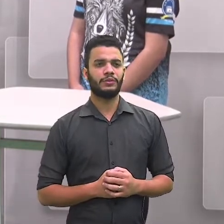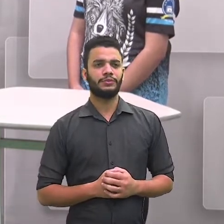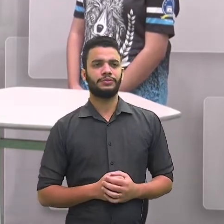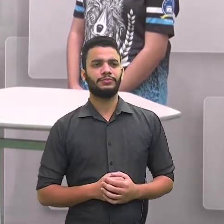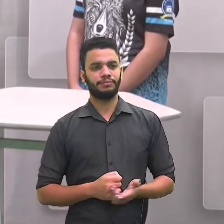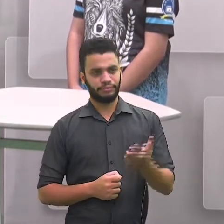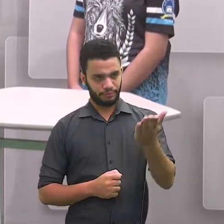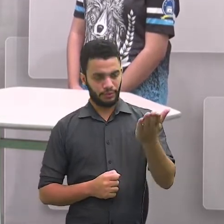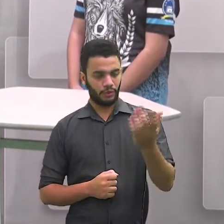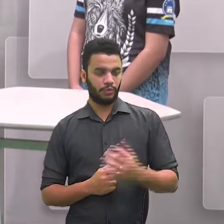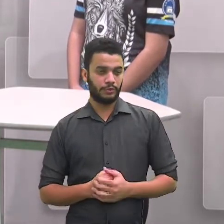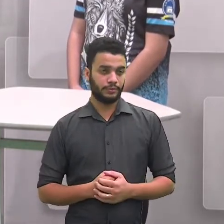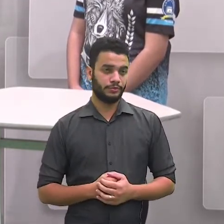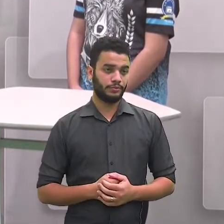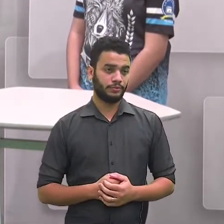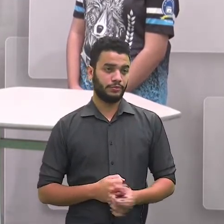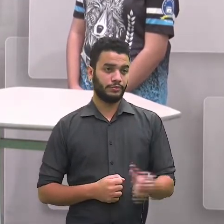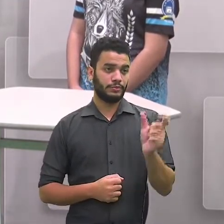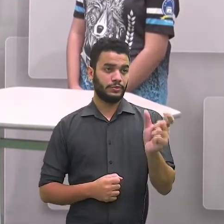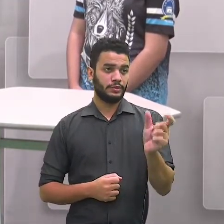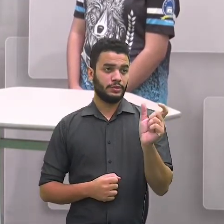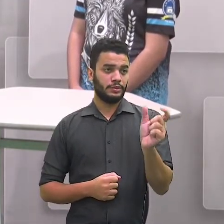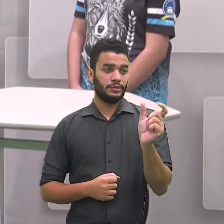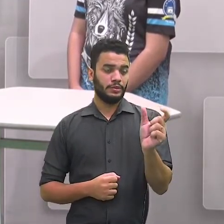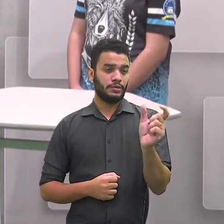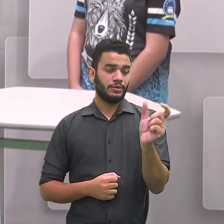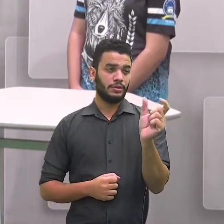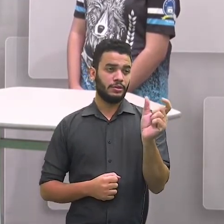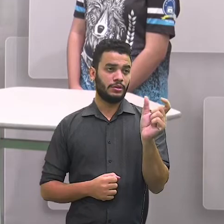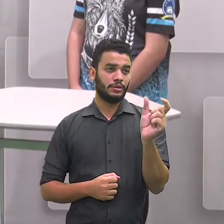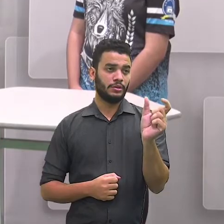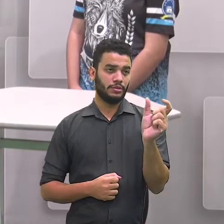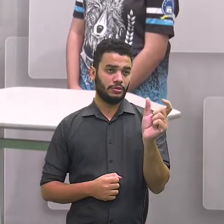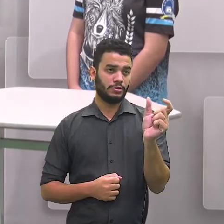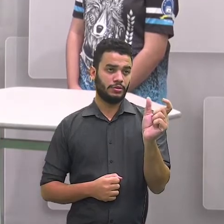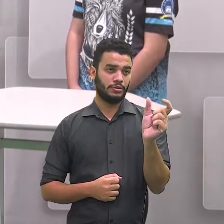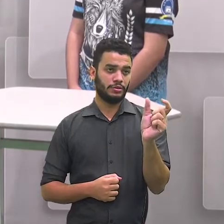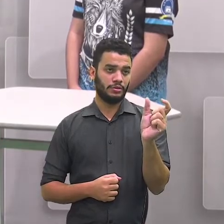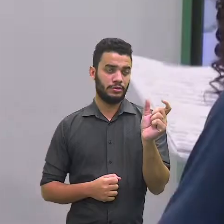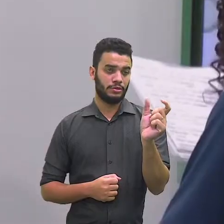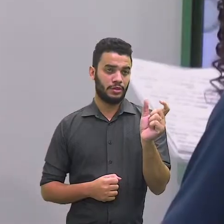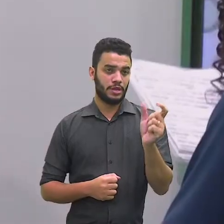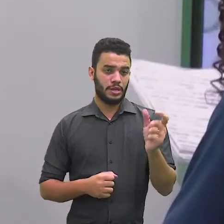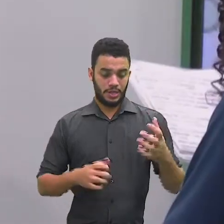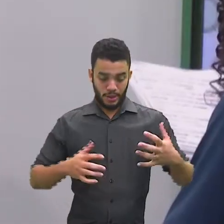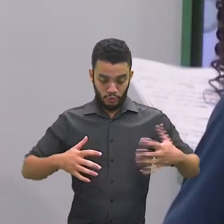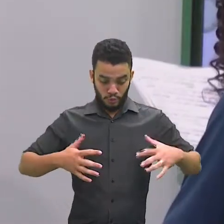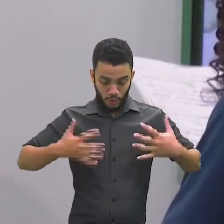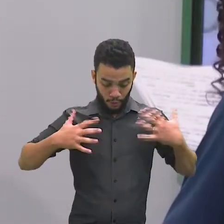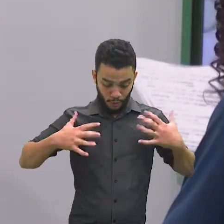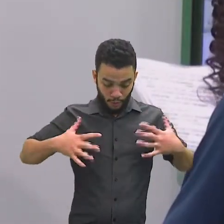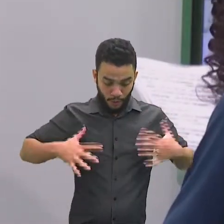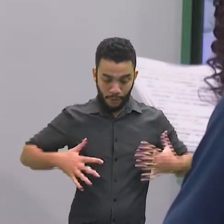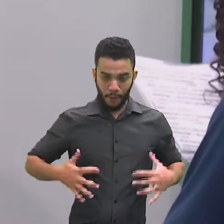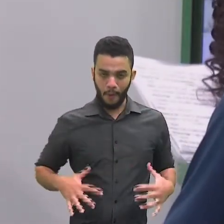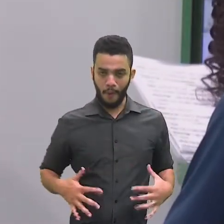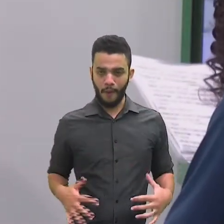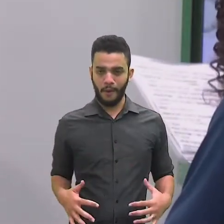Você, Yasmin. E a sua palavra é estremecerem.